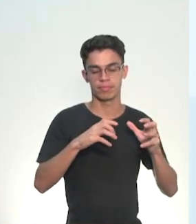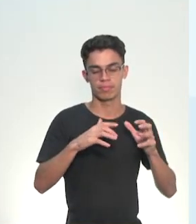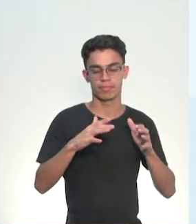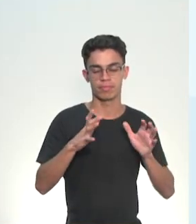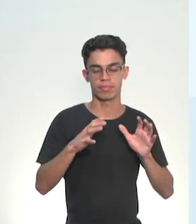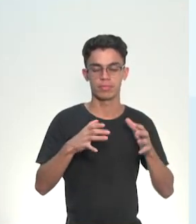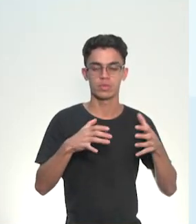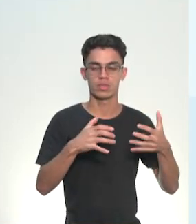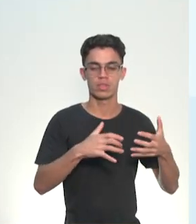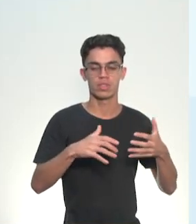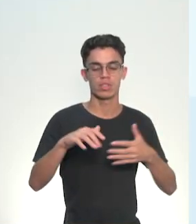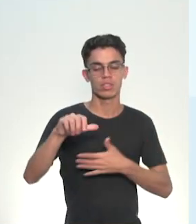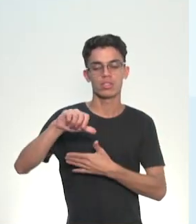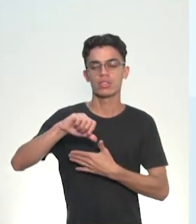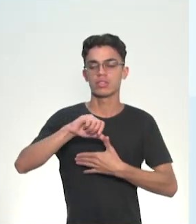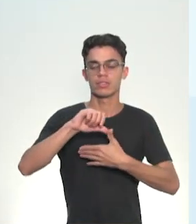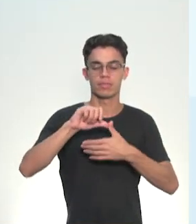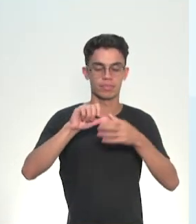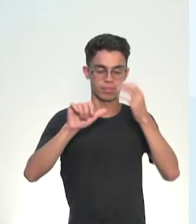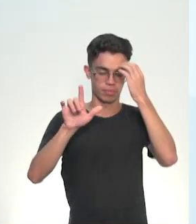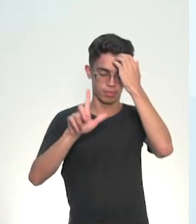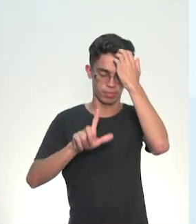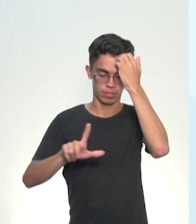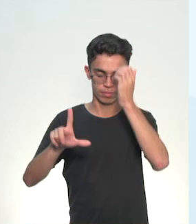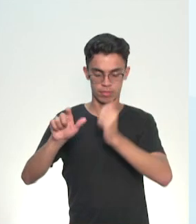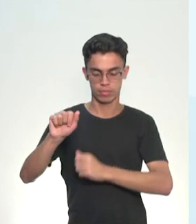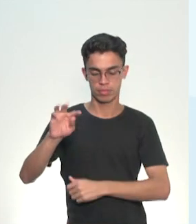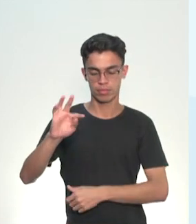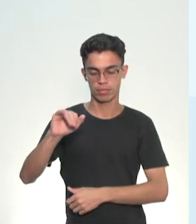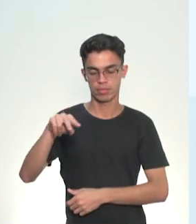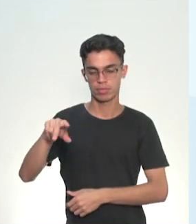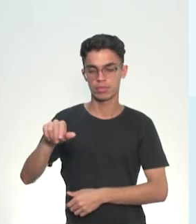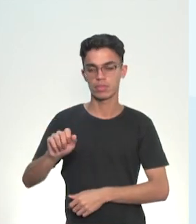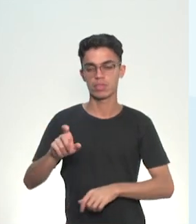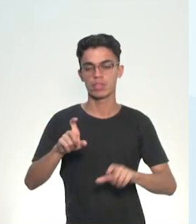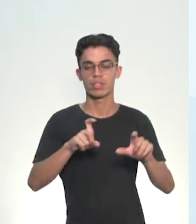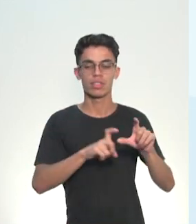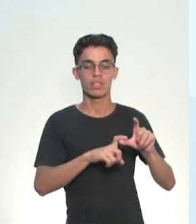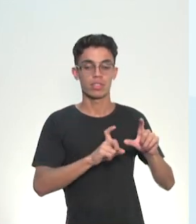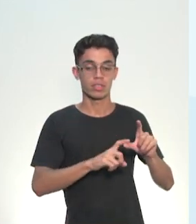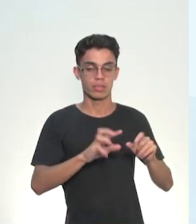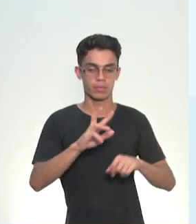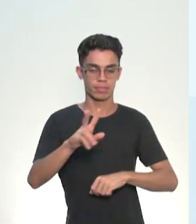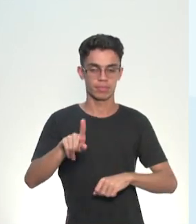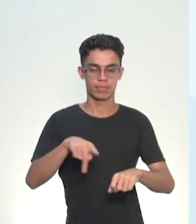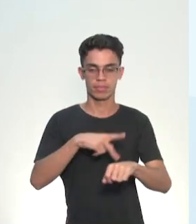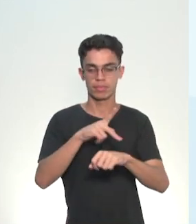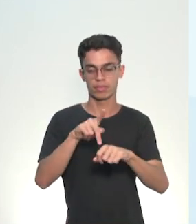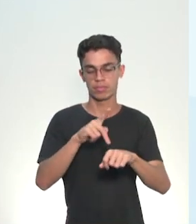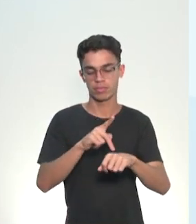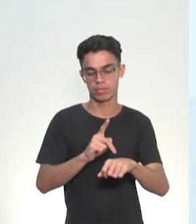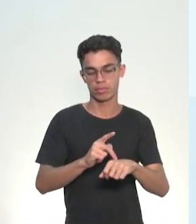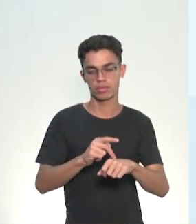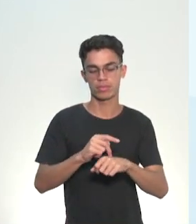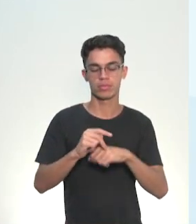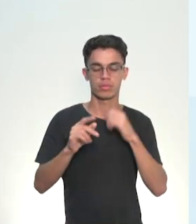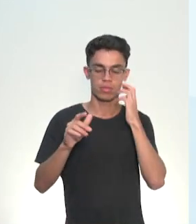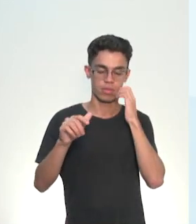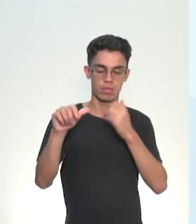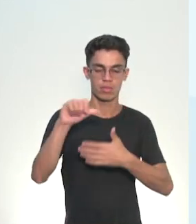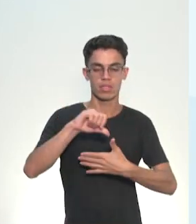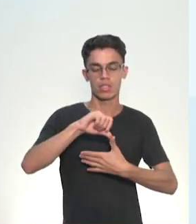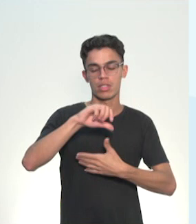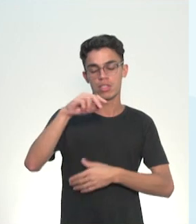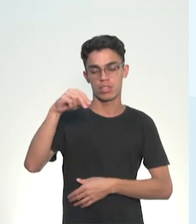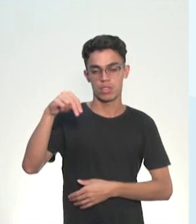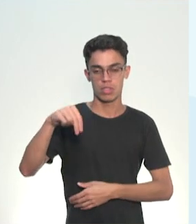América Latina e os respectivos anos de independência dos países, tanto aí, né, da América do Norte, que pertence aí,